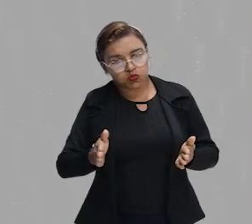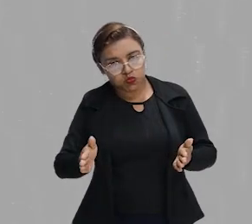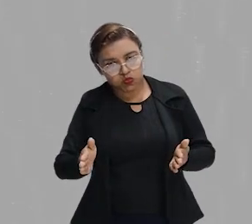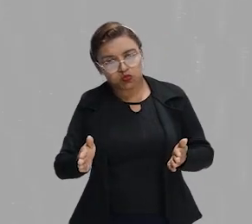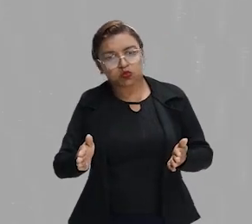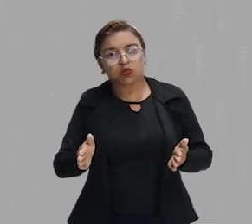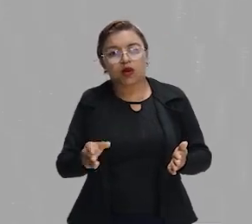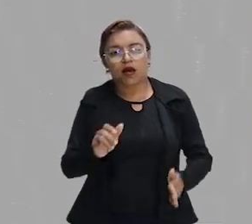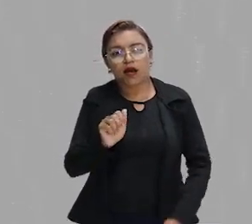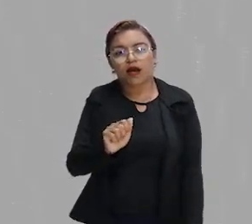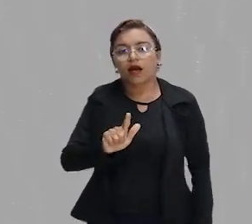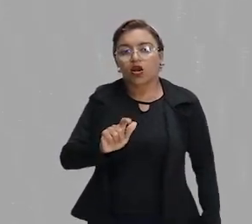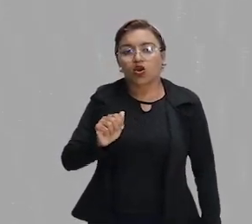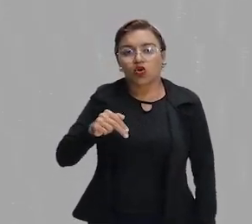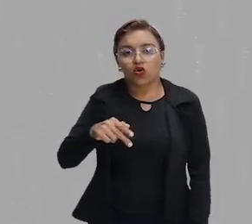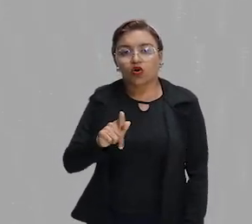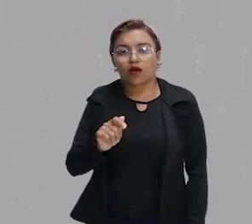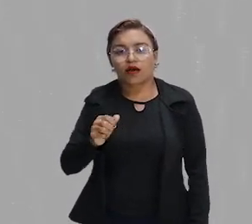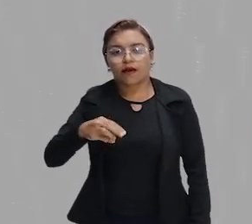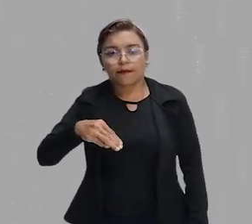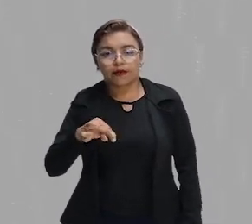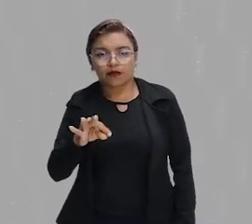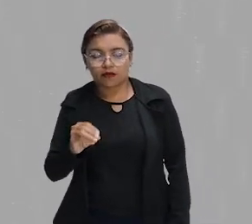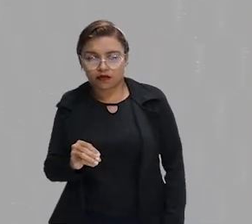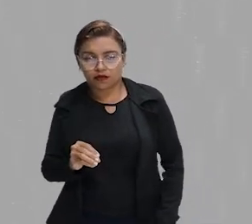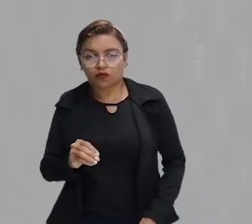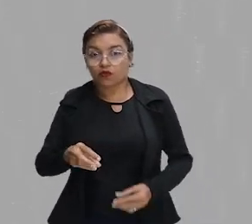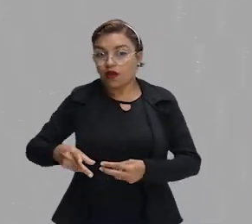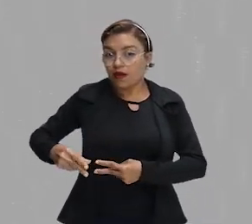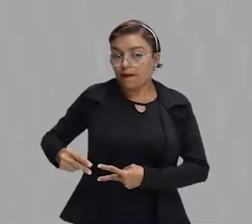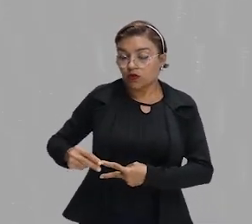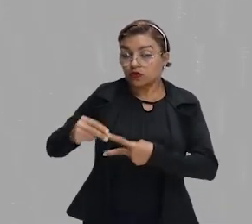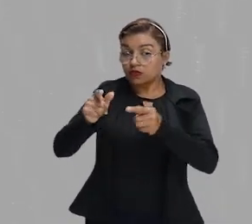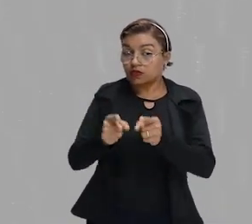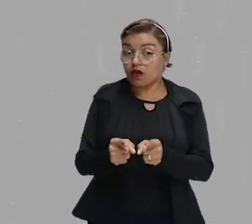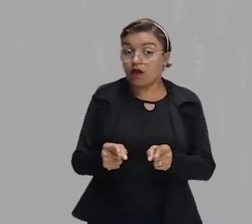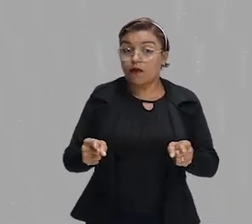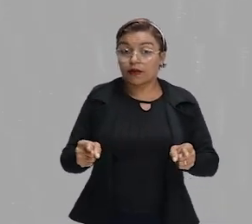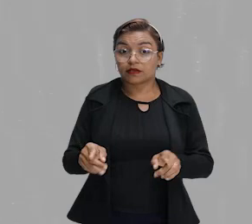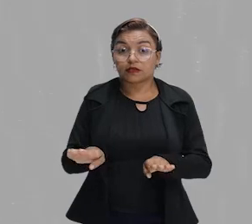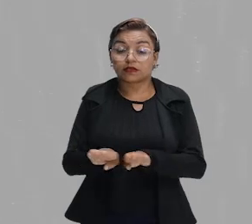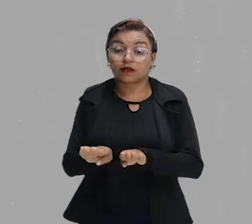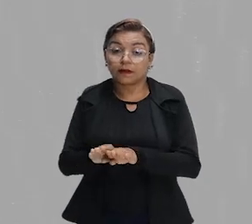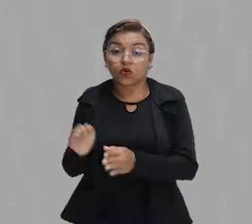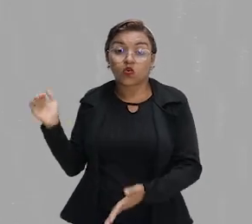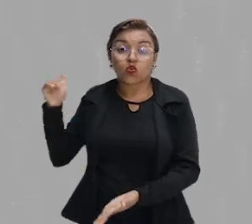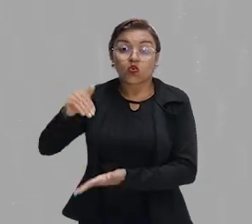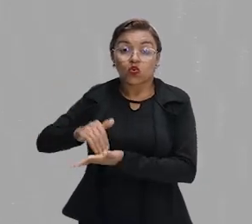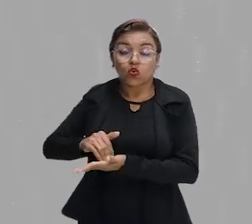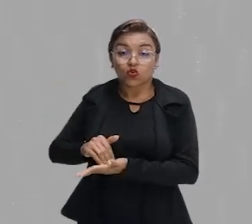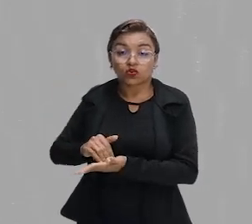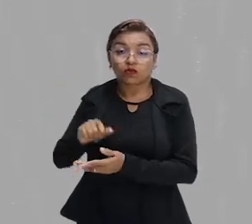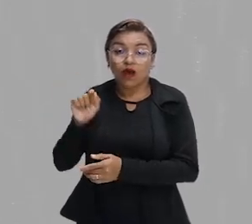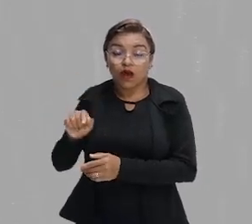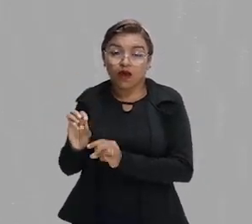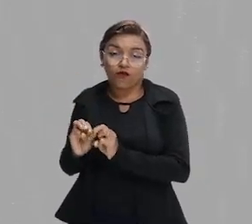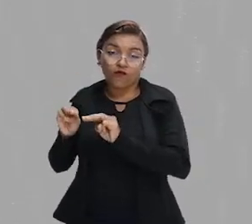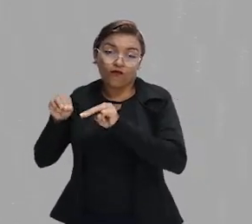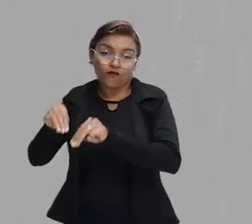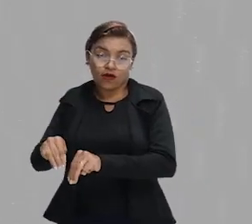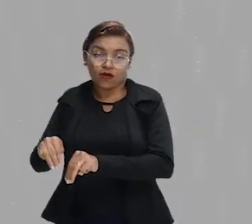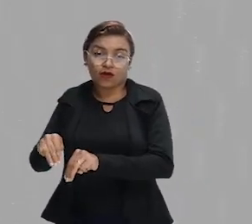o alongamento, ou seja, essa proteína ela vai aumentar de tamanho, e, por último, o término, que é quando ocorre